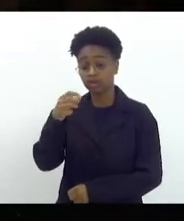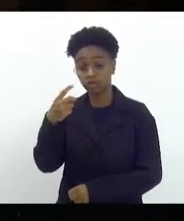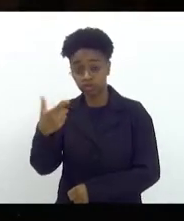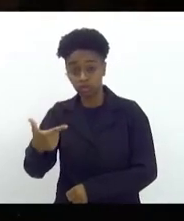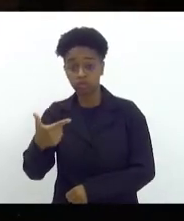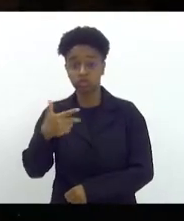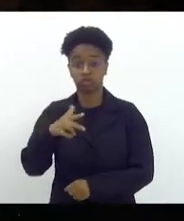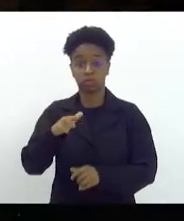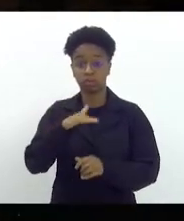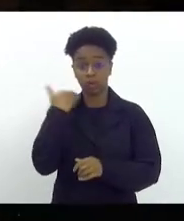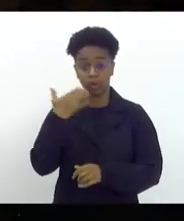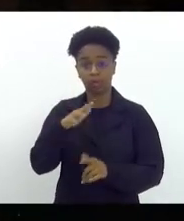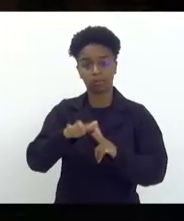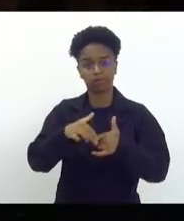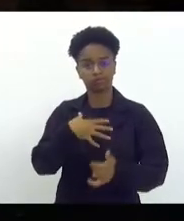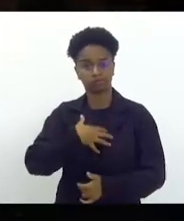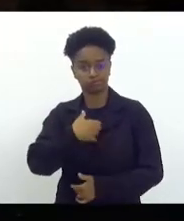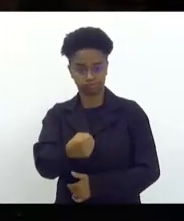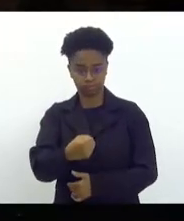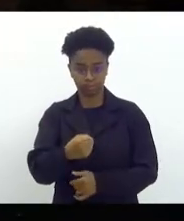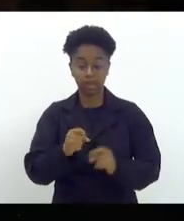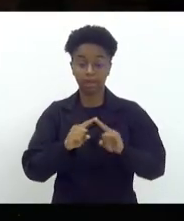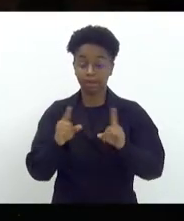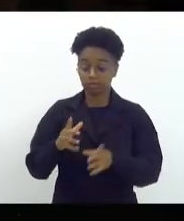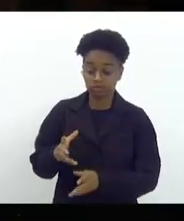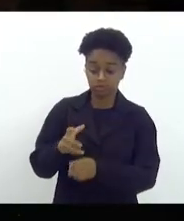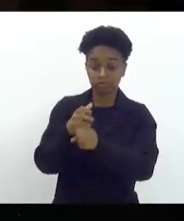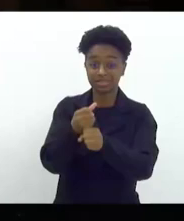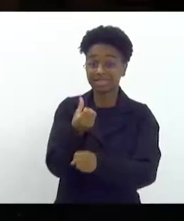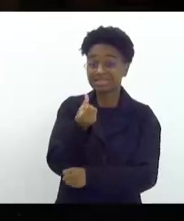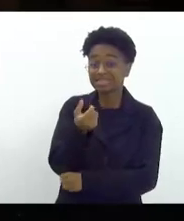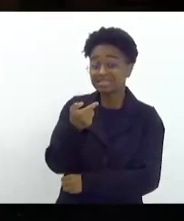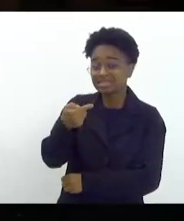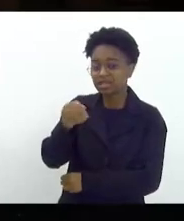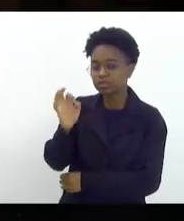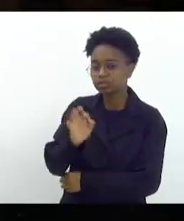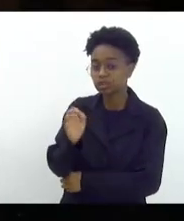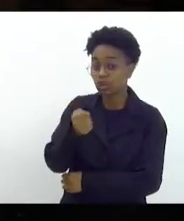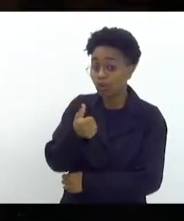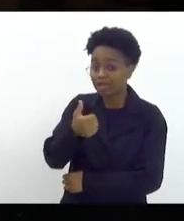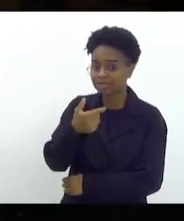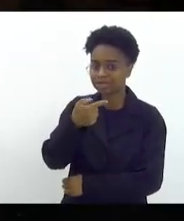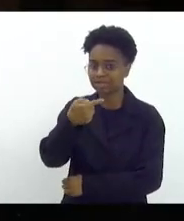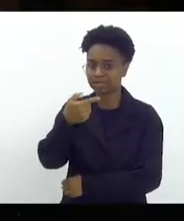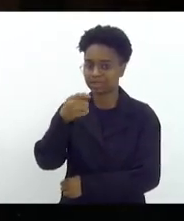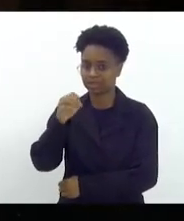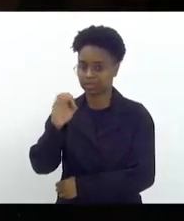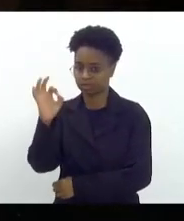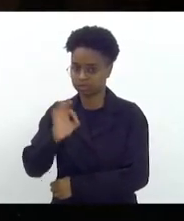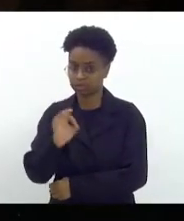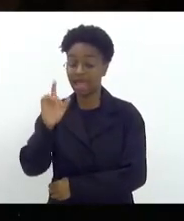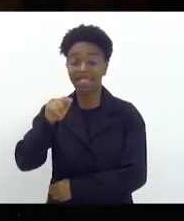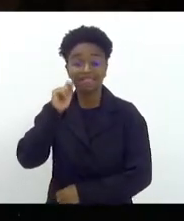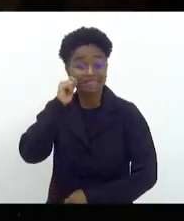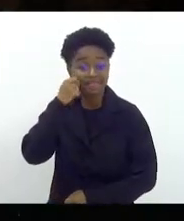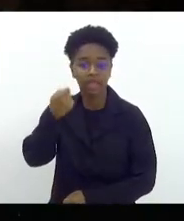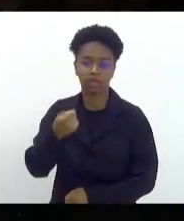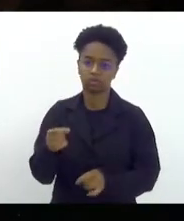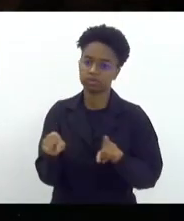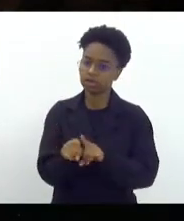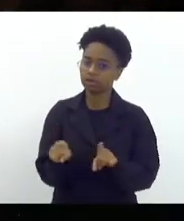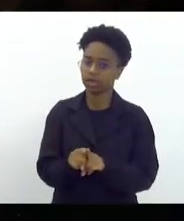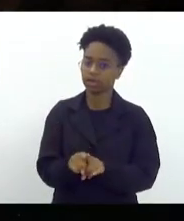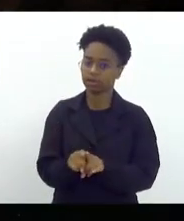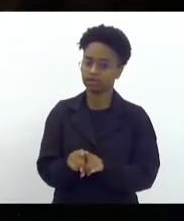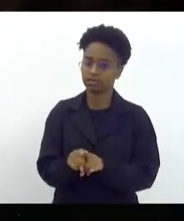Total 67% quase 70% eram policiais negros como eu disse